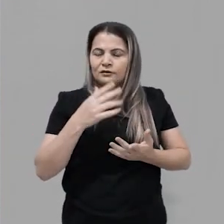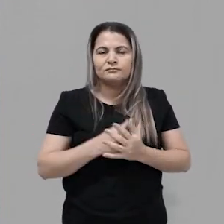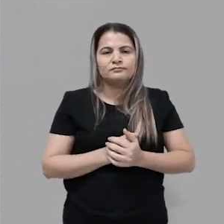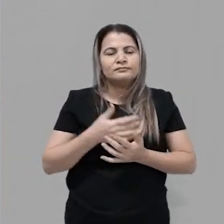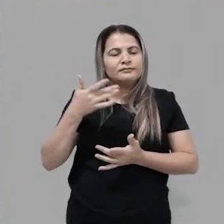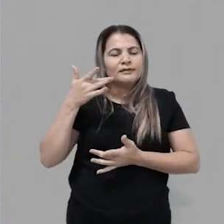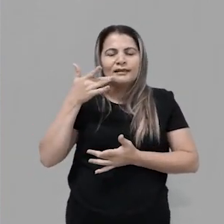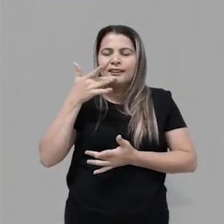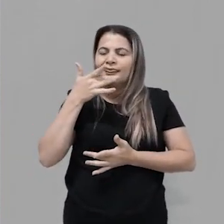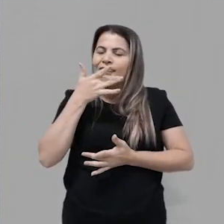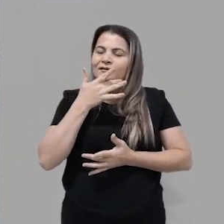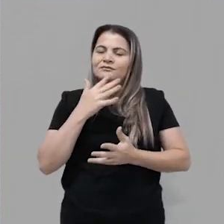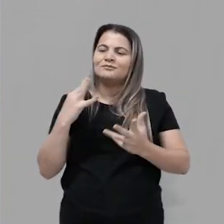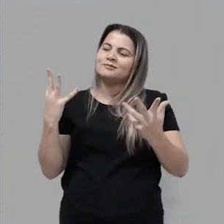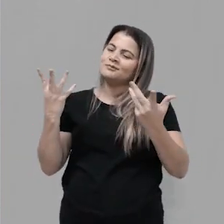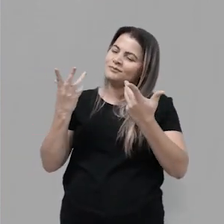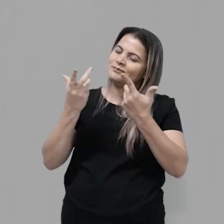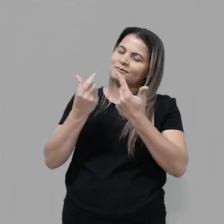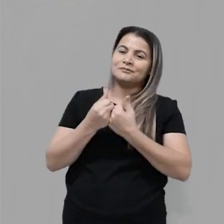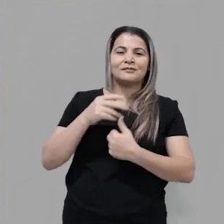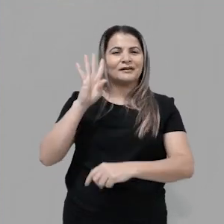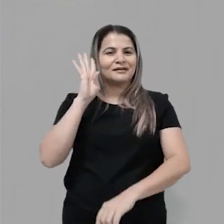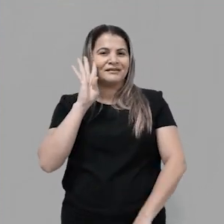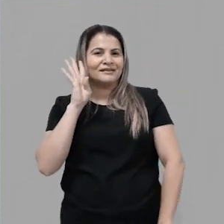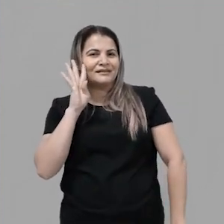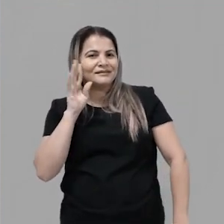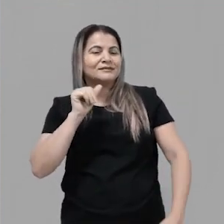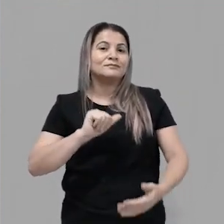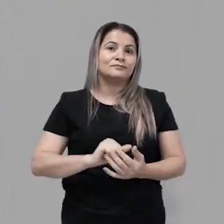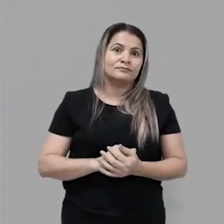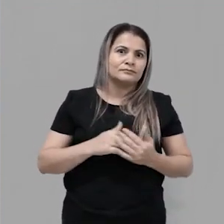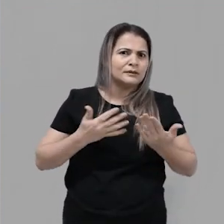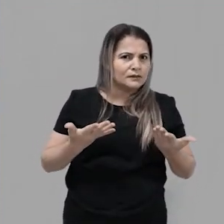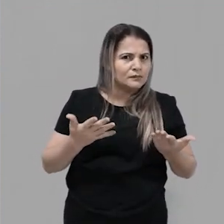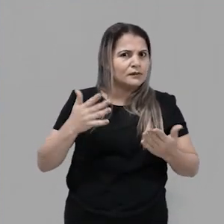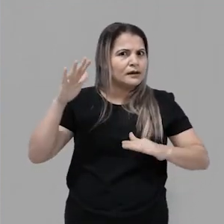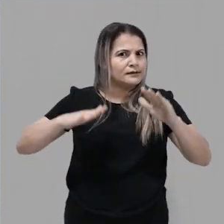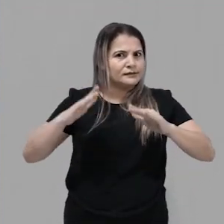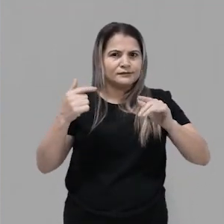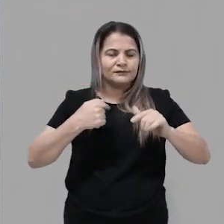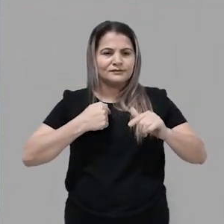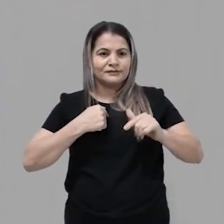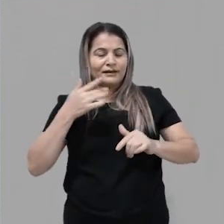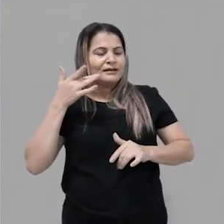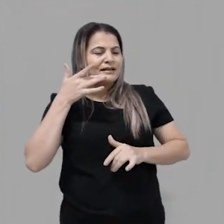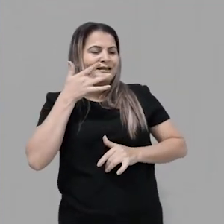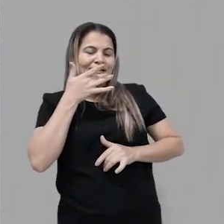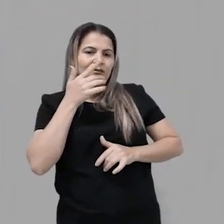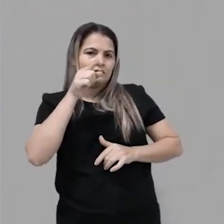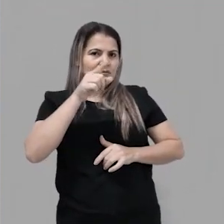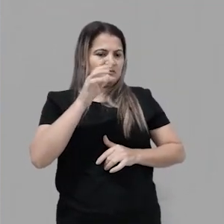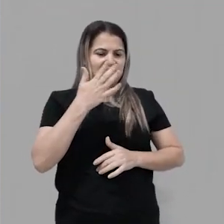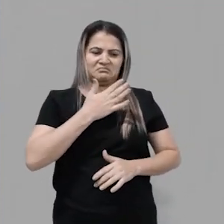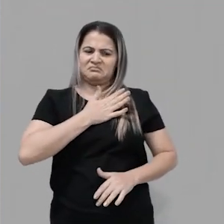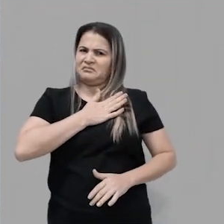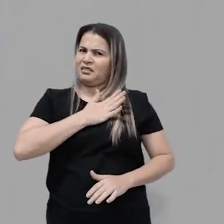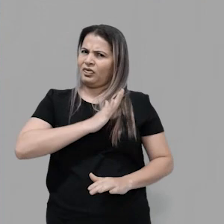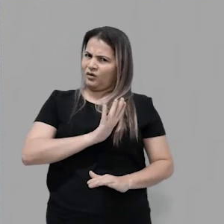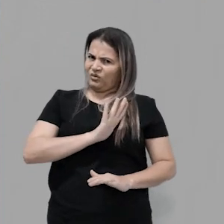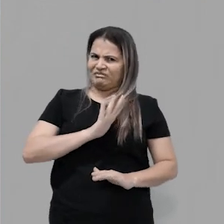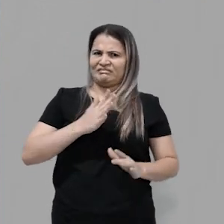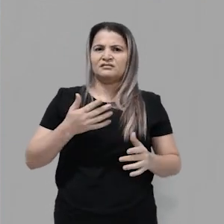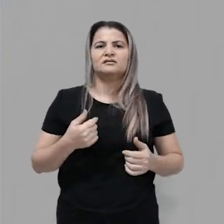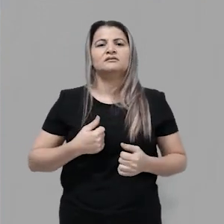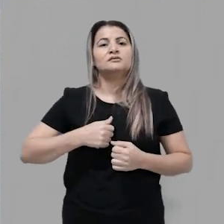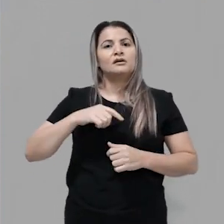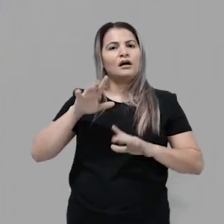delicioso, adorável, legal. Então, às vezes, o que para mim é delicioso, para você é horrível. Às vezes, o que para mim